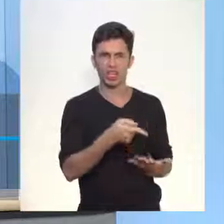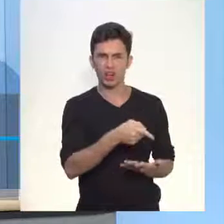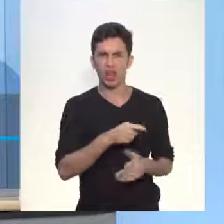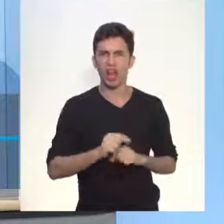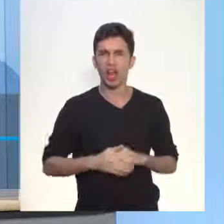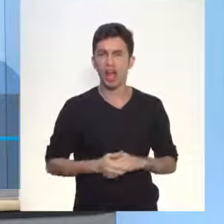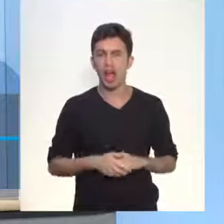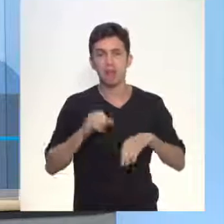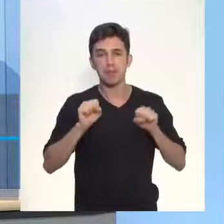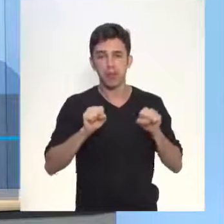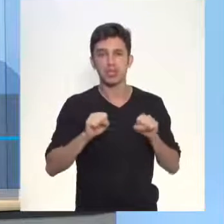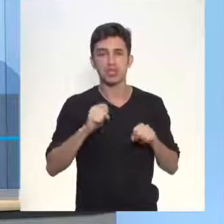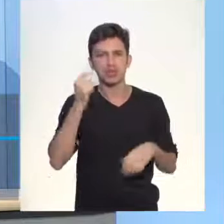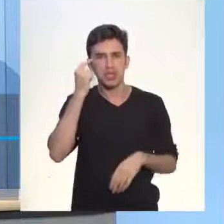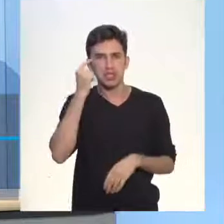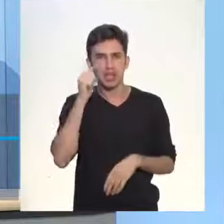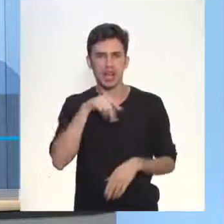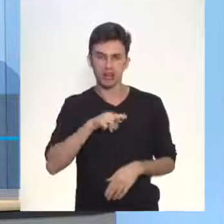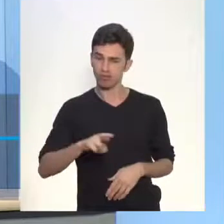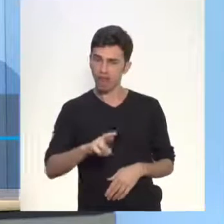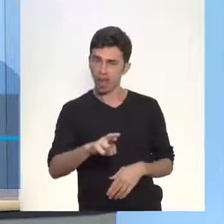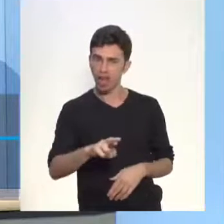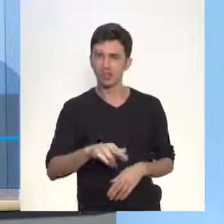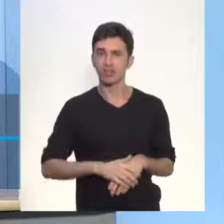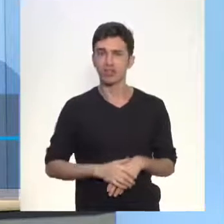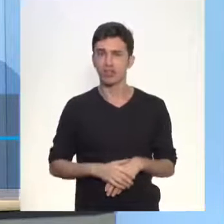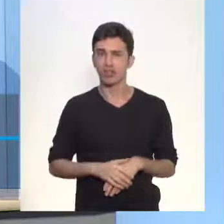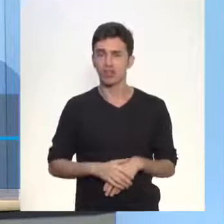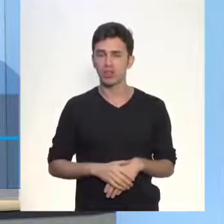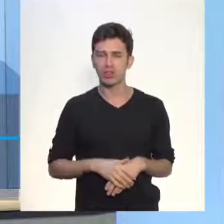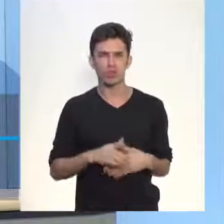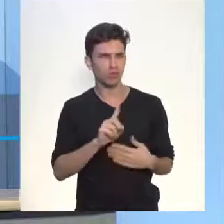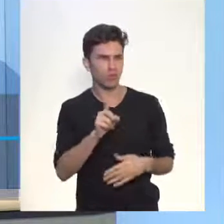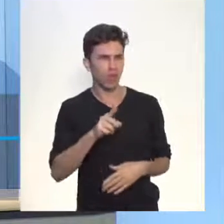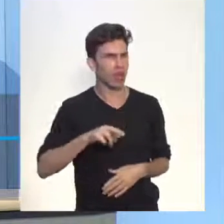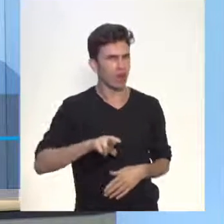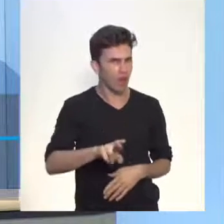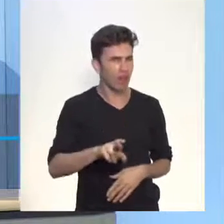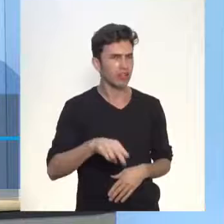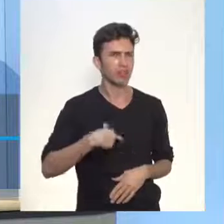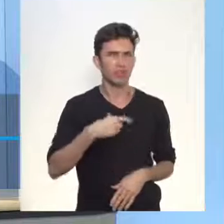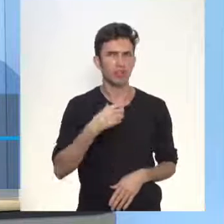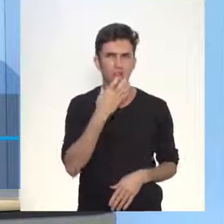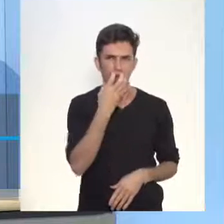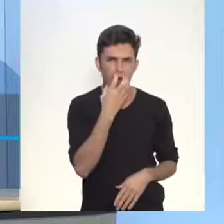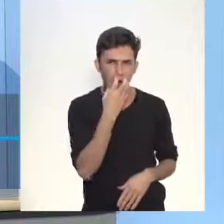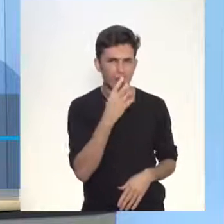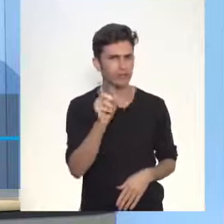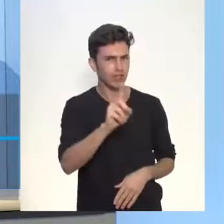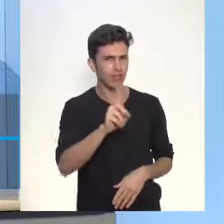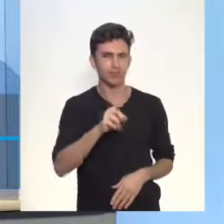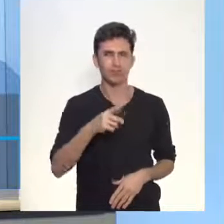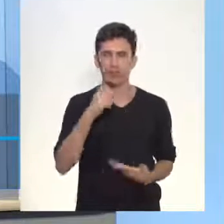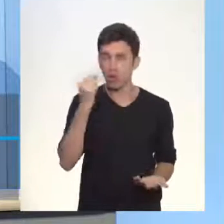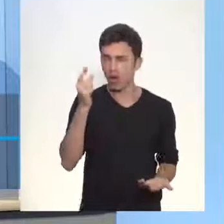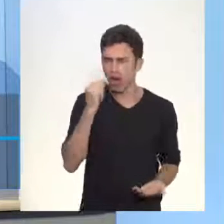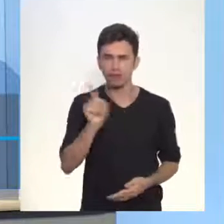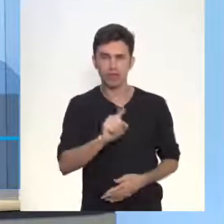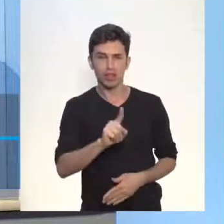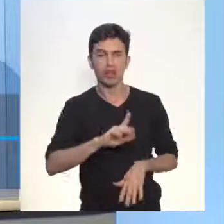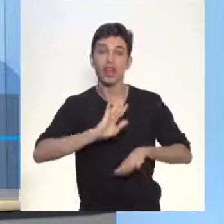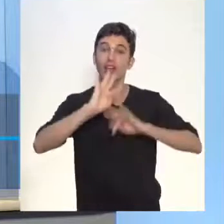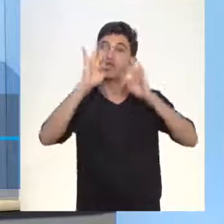Então poderia ser... Esse, né? Será que era um rato? Não, não era um rato, não era um gato. Nossa, então que bicho que é esse? E no final ele